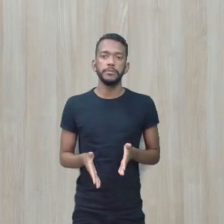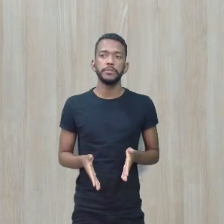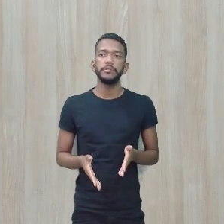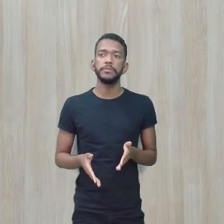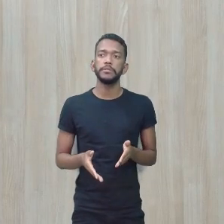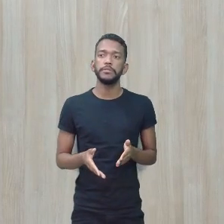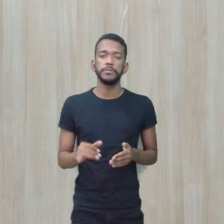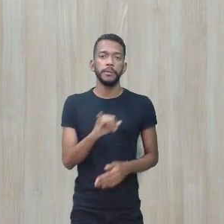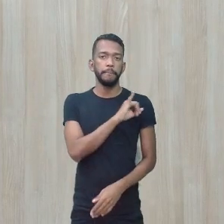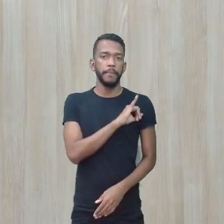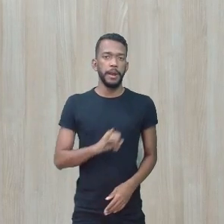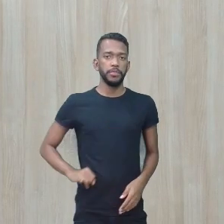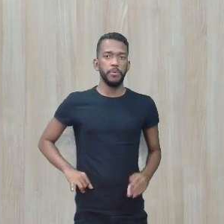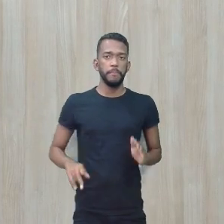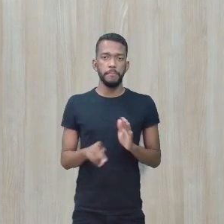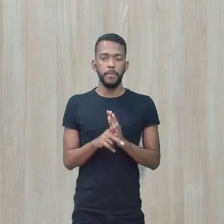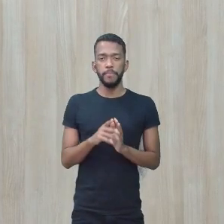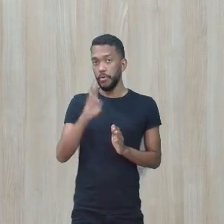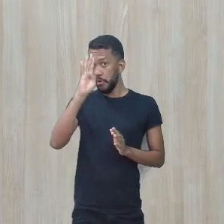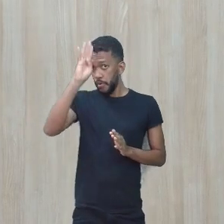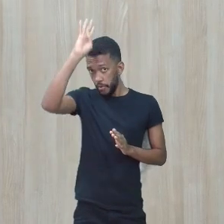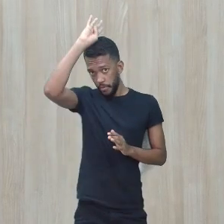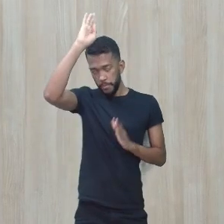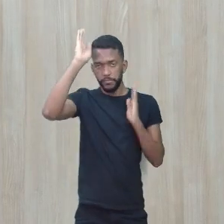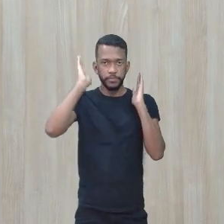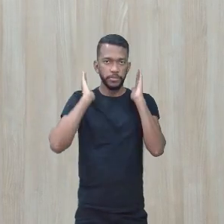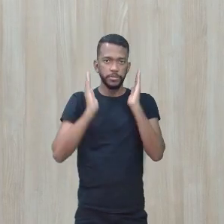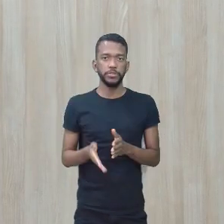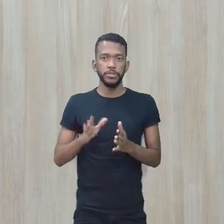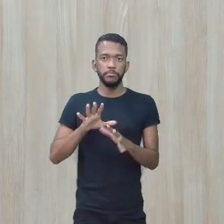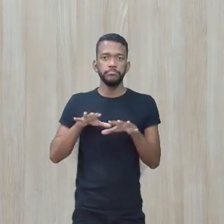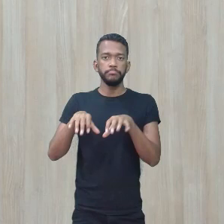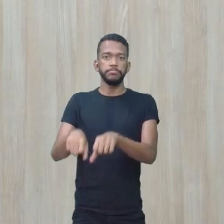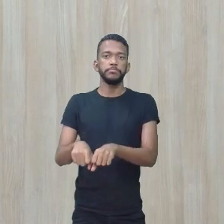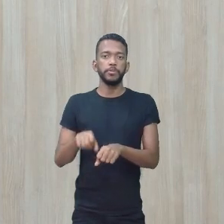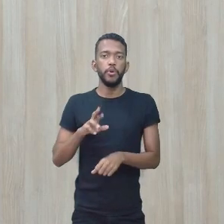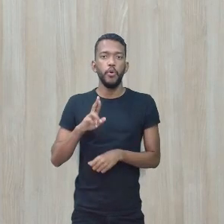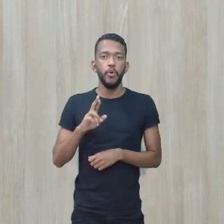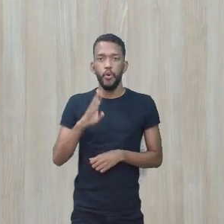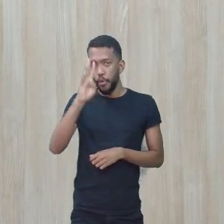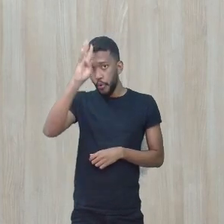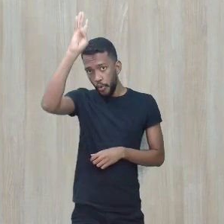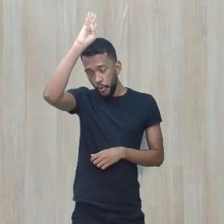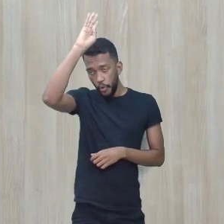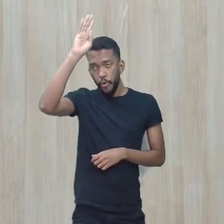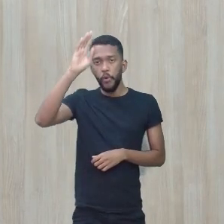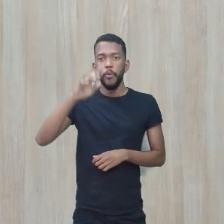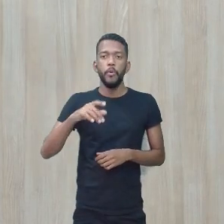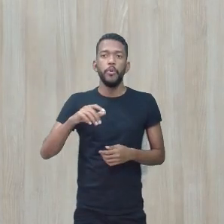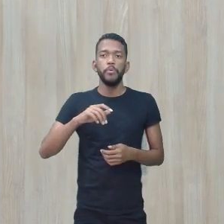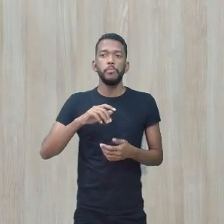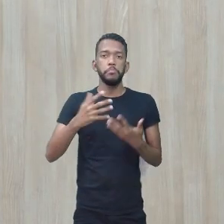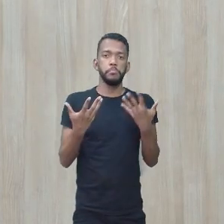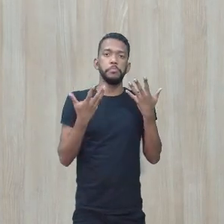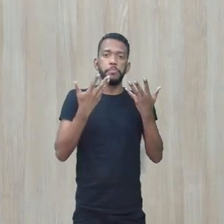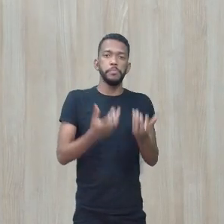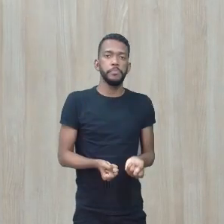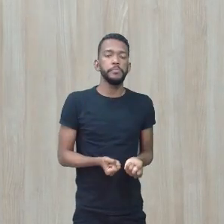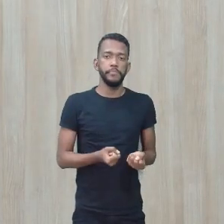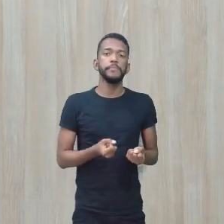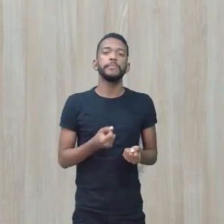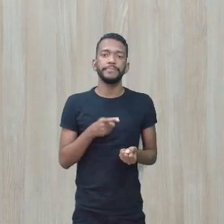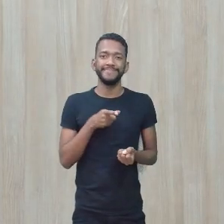o imperador de Roma, ele domina Roma, se converte para o catolicismo, começa a